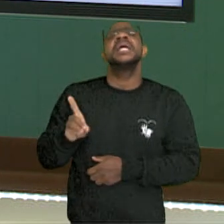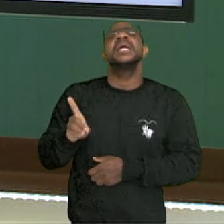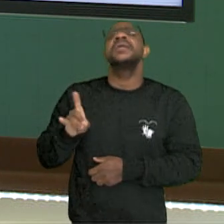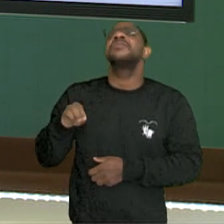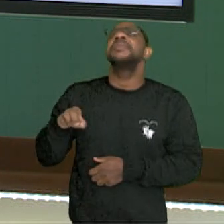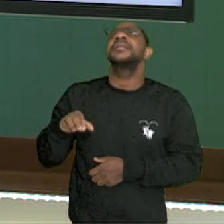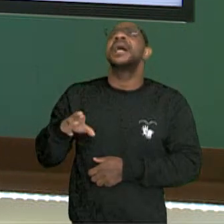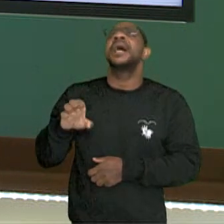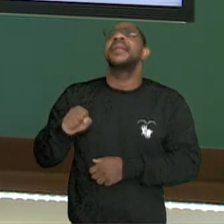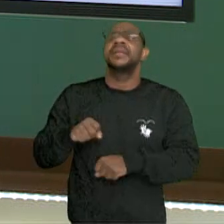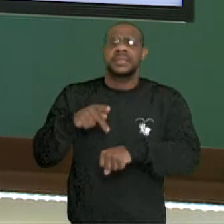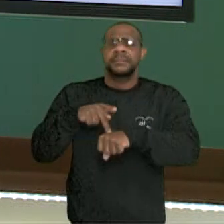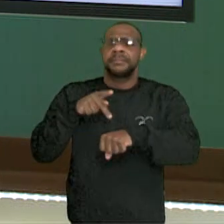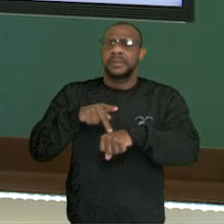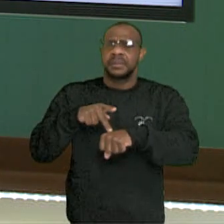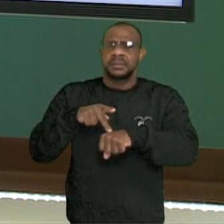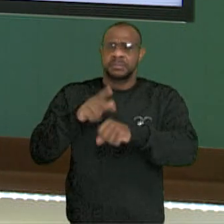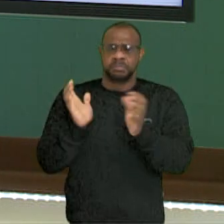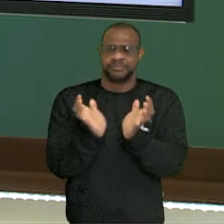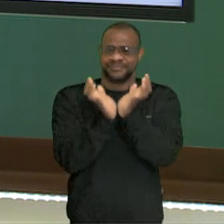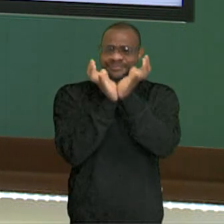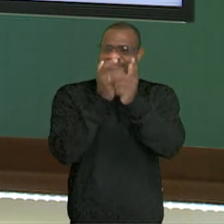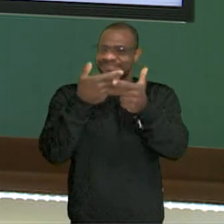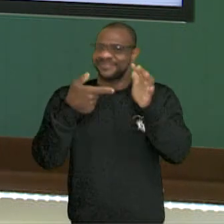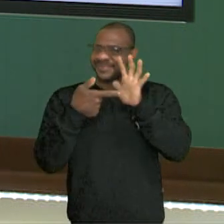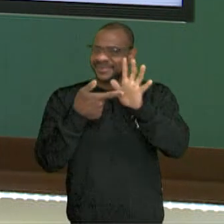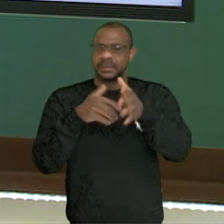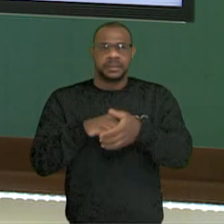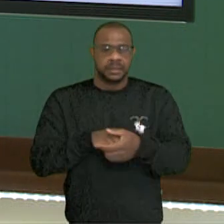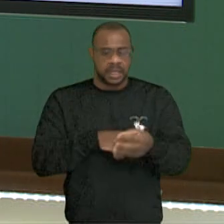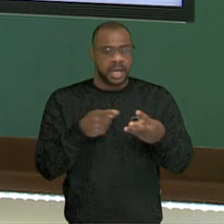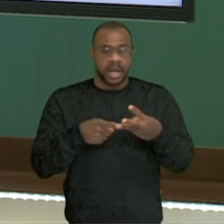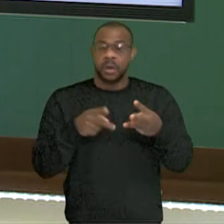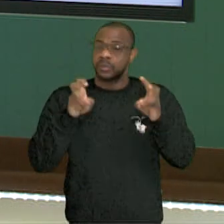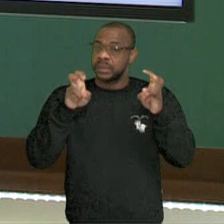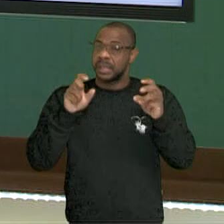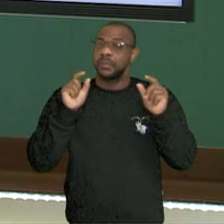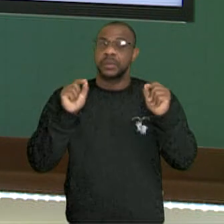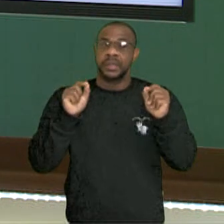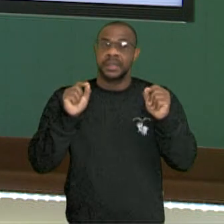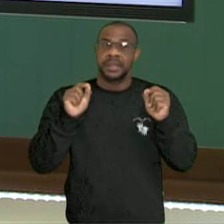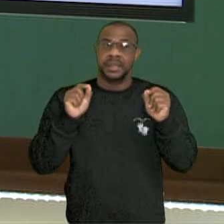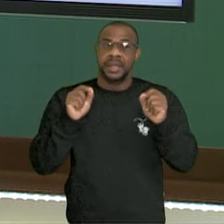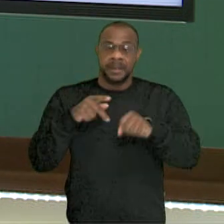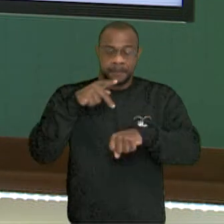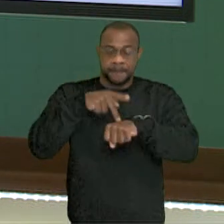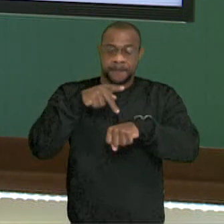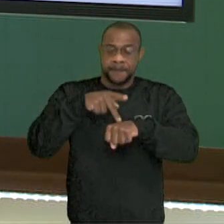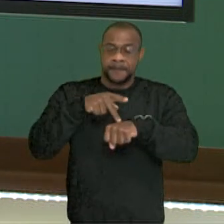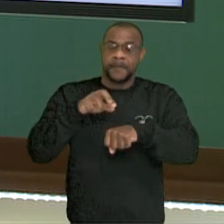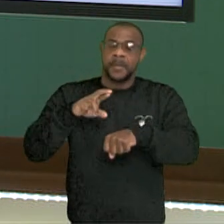Vila Velha, lá em Ponta Grossa. E agora o tema dessa aula São rochas, o quê?